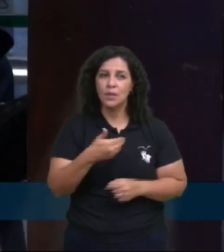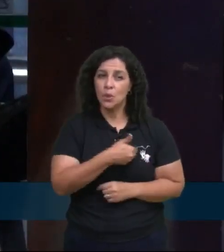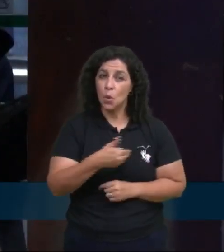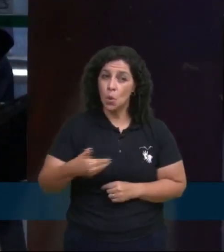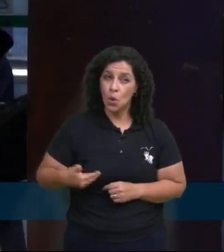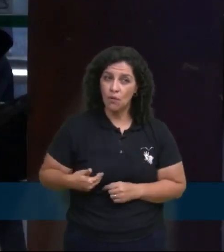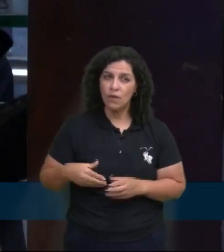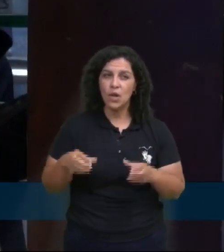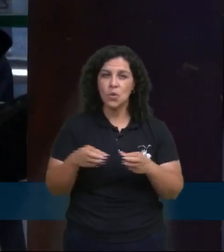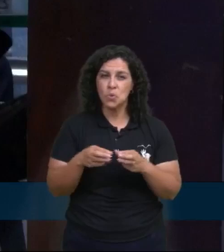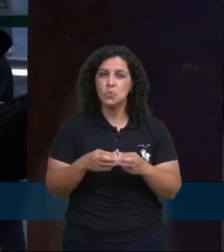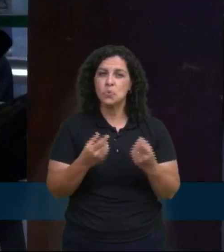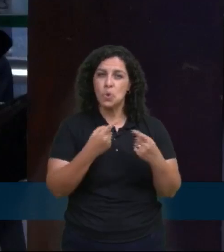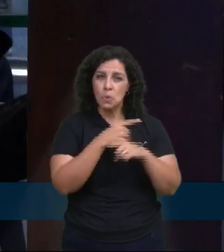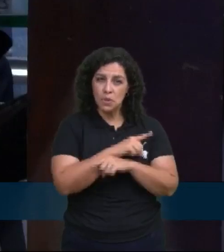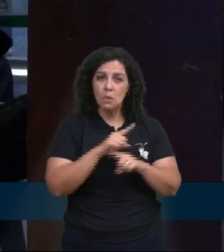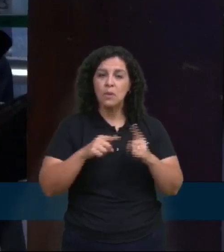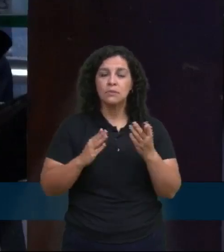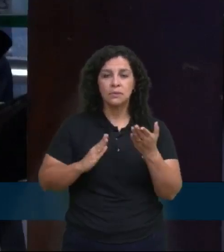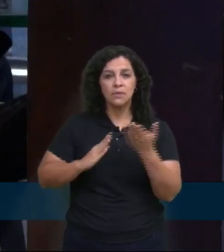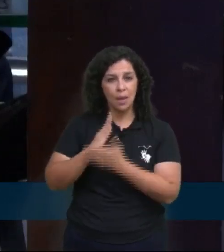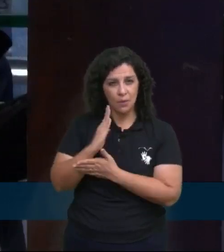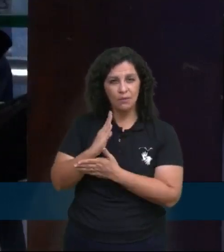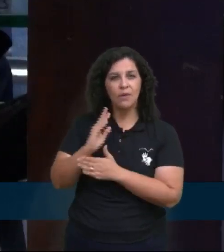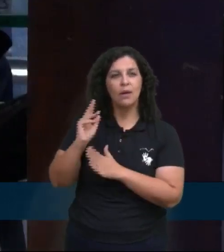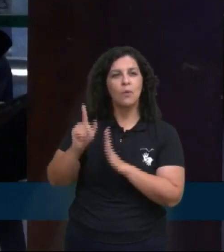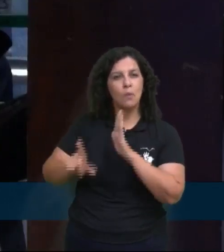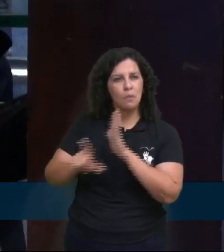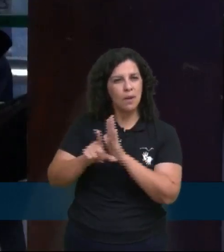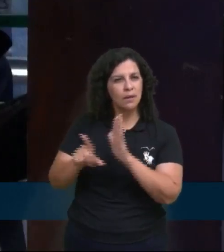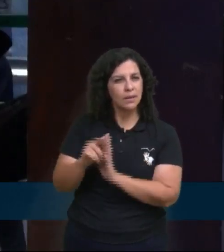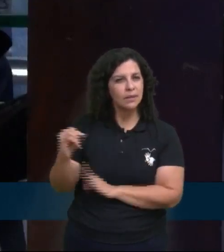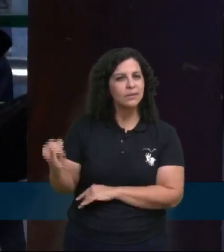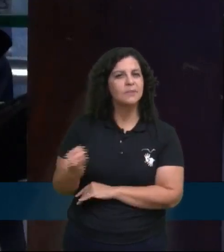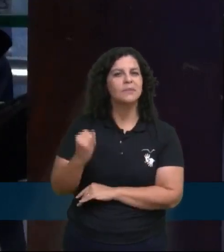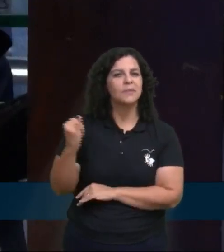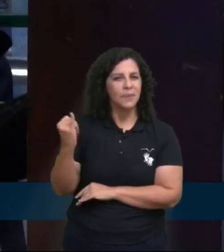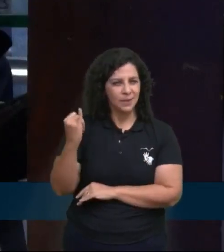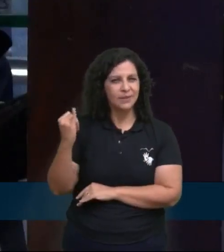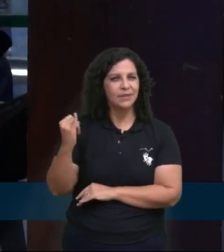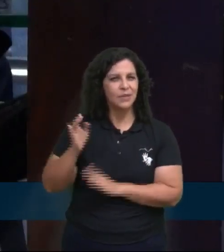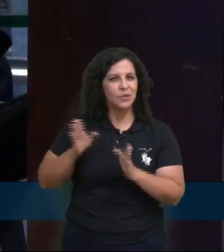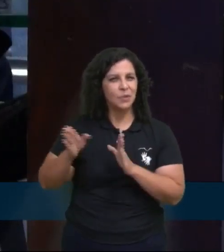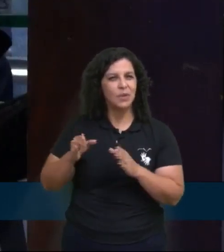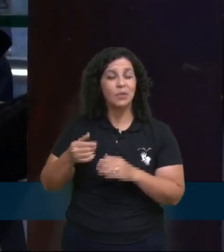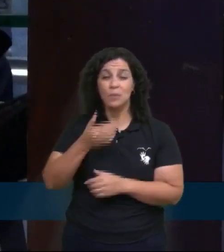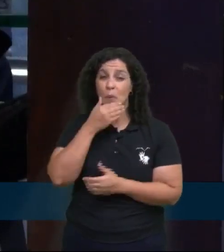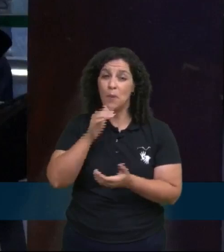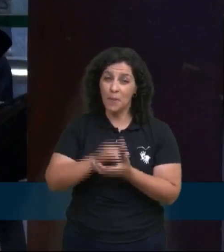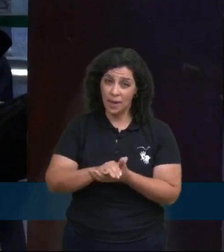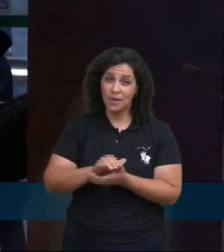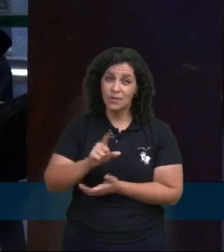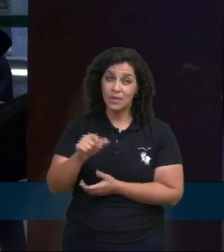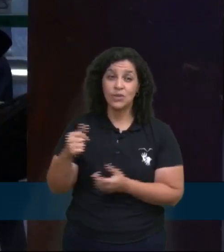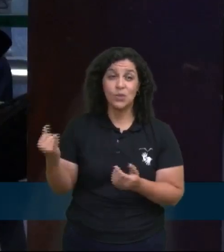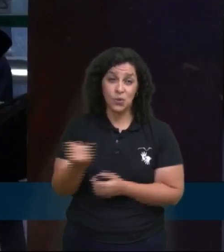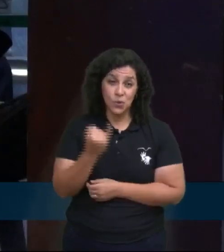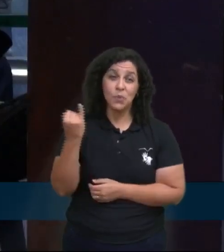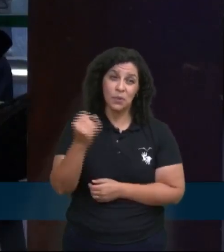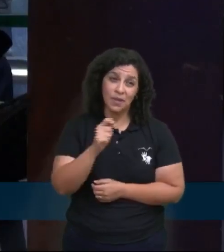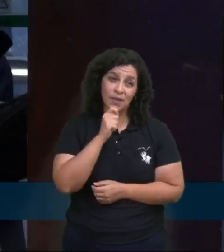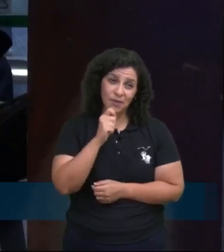governador de oposição e aprovar uma lei tão importante na época para o César, que é importante até hoje,